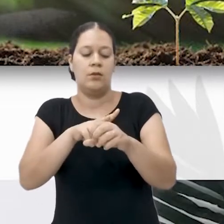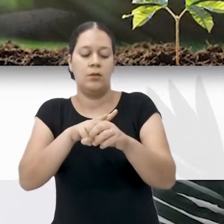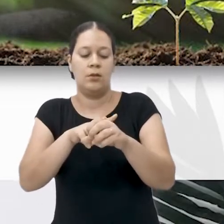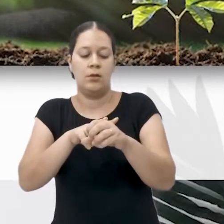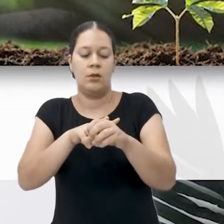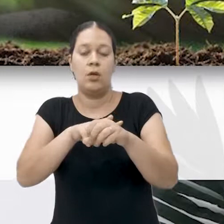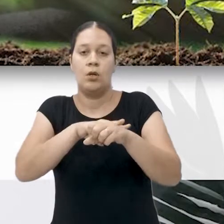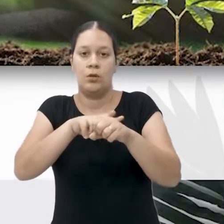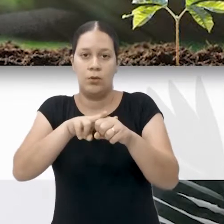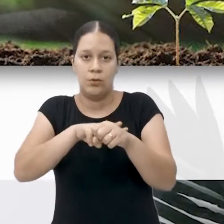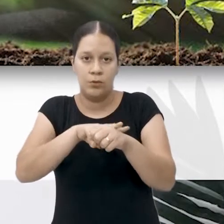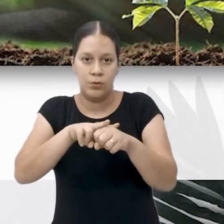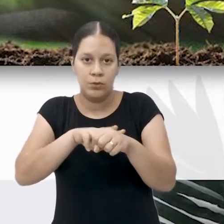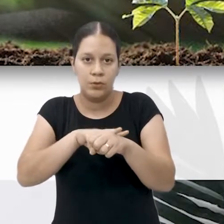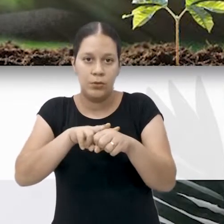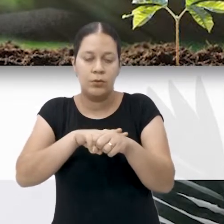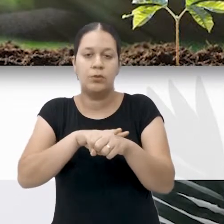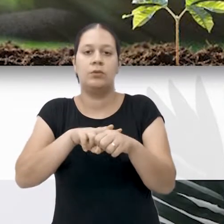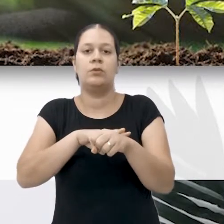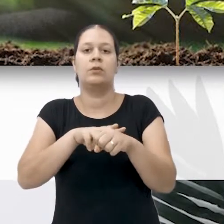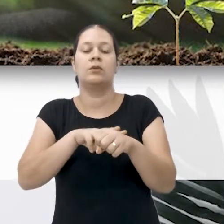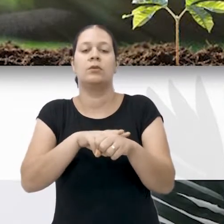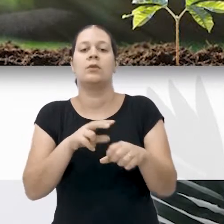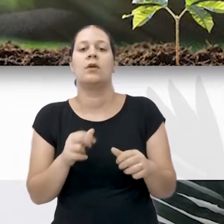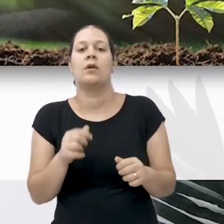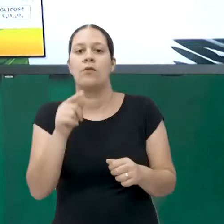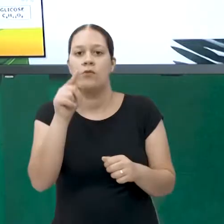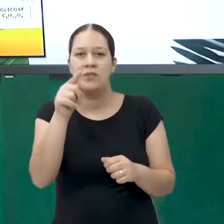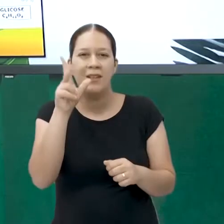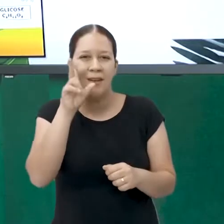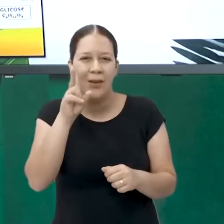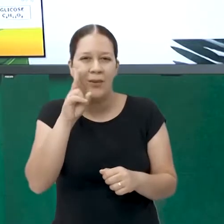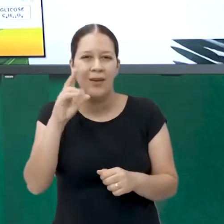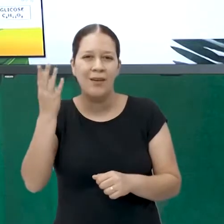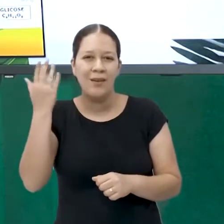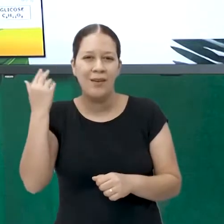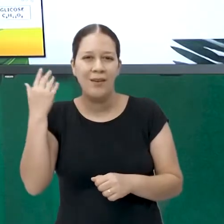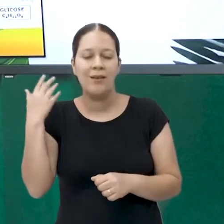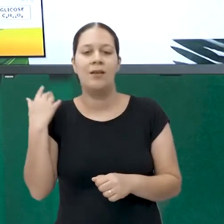manter o foco aqui dessa aula, vai acontecer nos